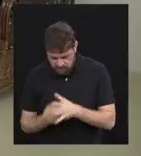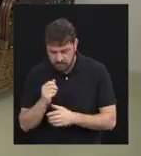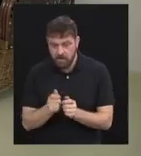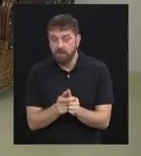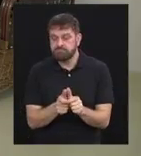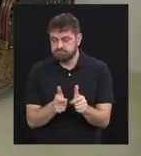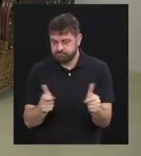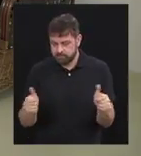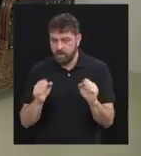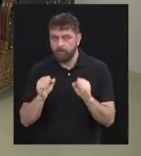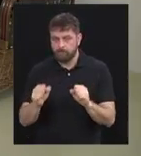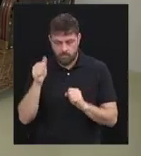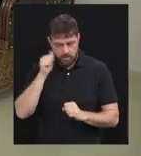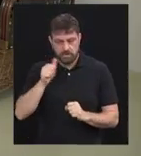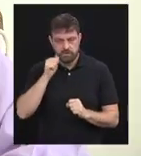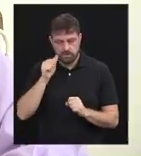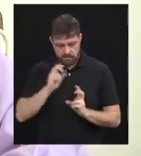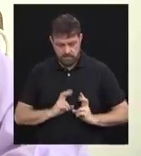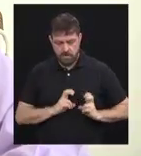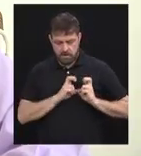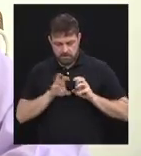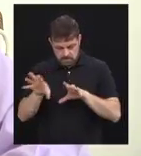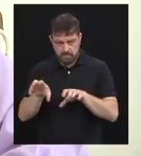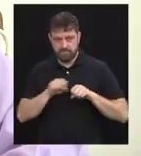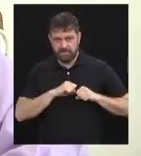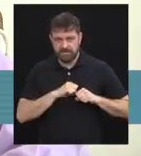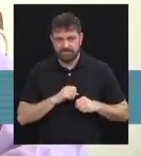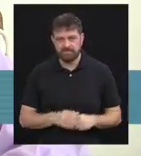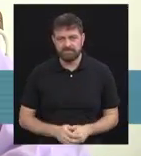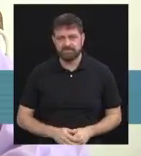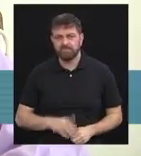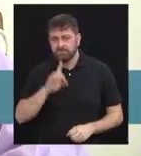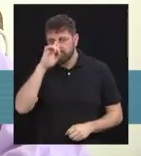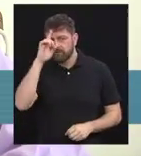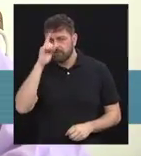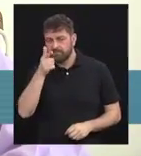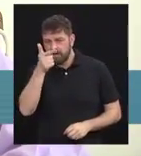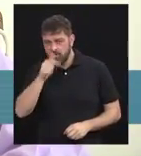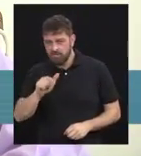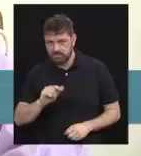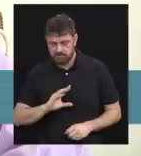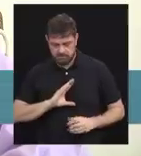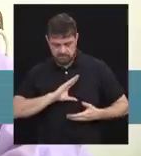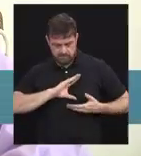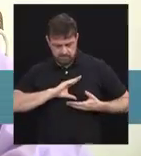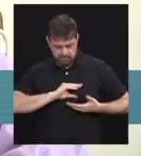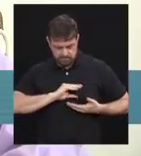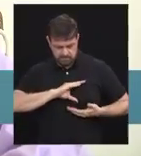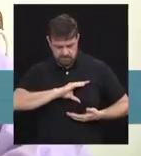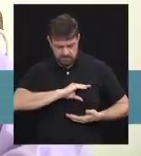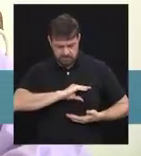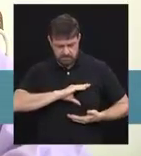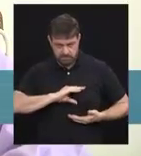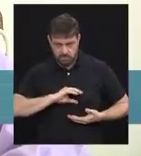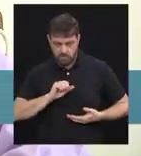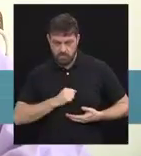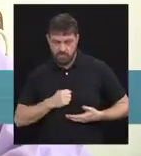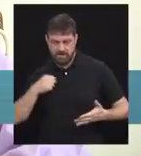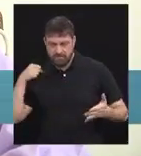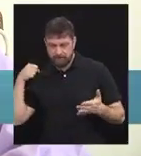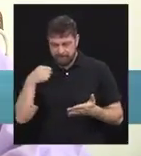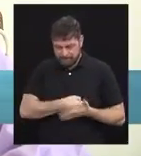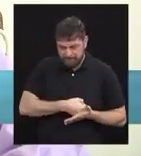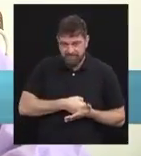aumenta a possibilidade da mulher desenvolver câncer de mama. Doutor, olha só a dúvida. Apertar os seios ou ter um trauma, uma